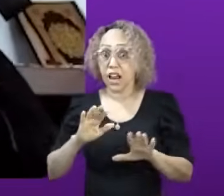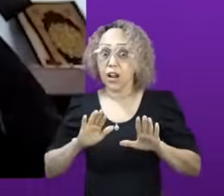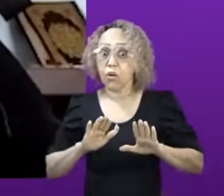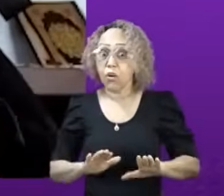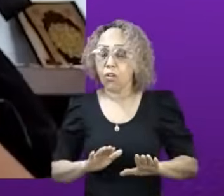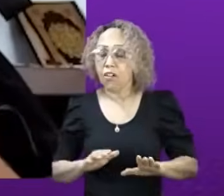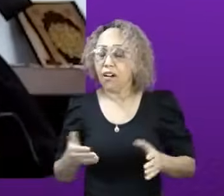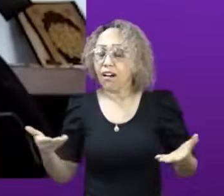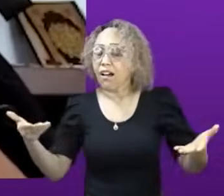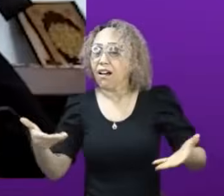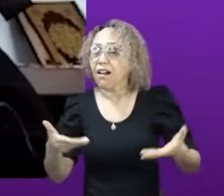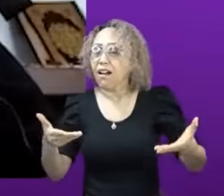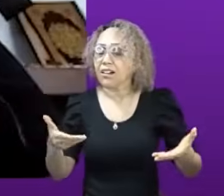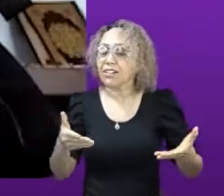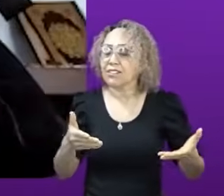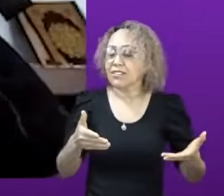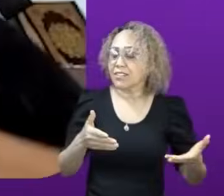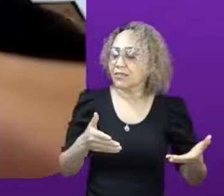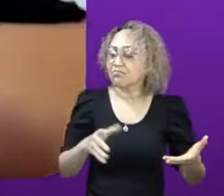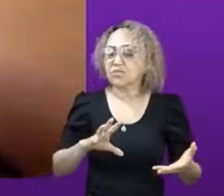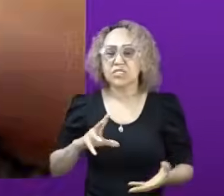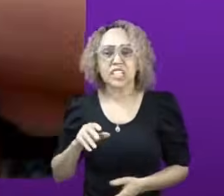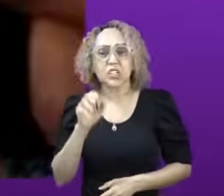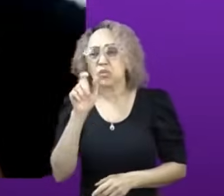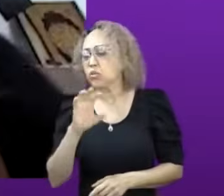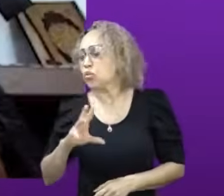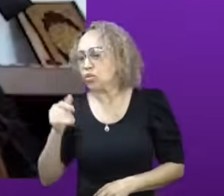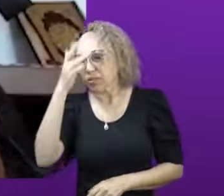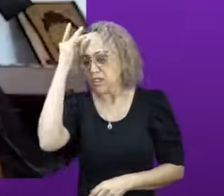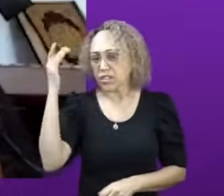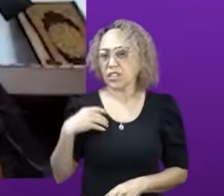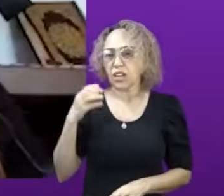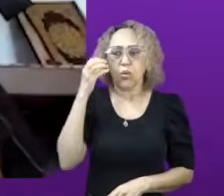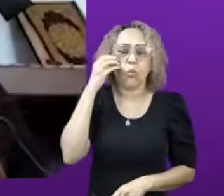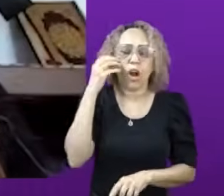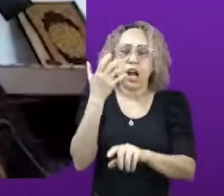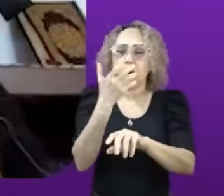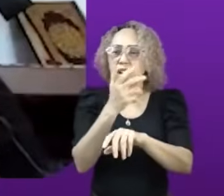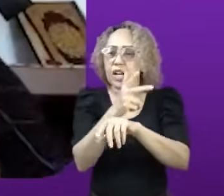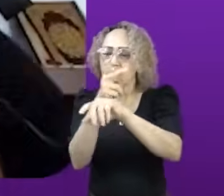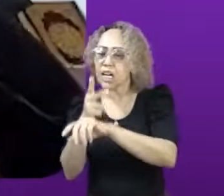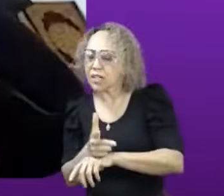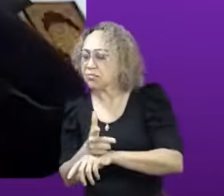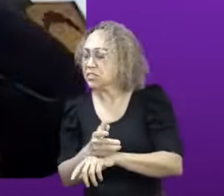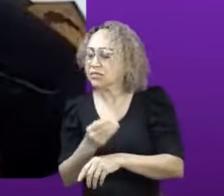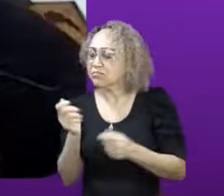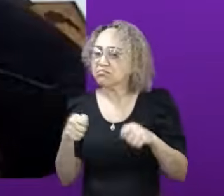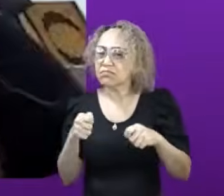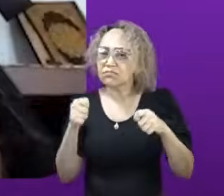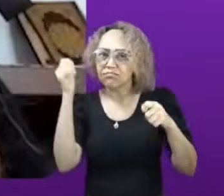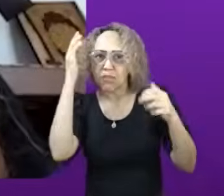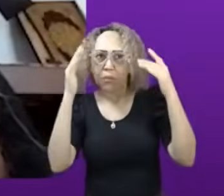celular, a linguagem audiovisual ocupa um lugar super central nessa construção do imaginário,